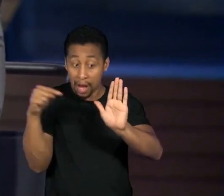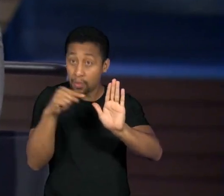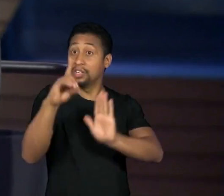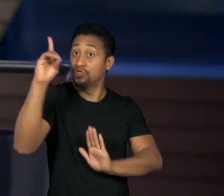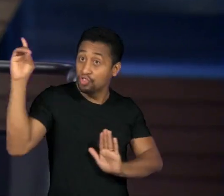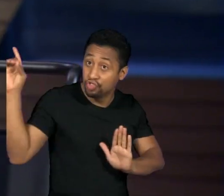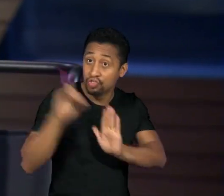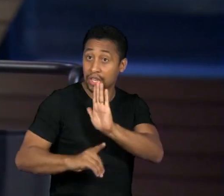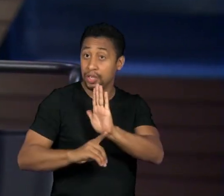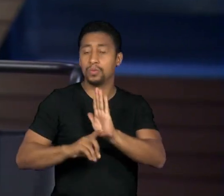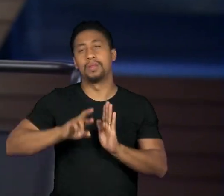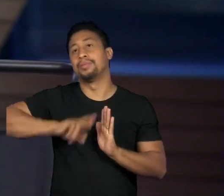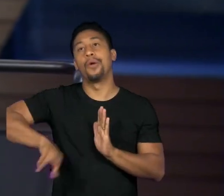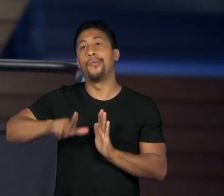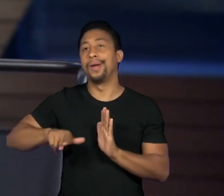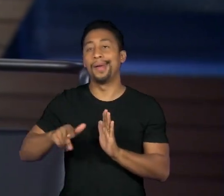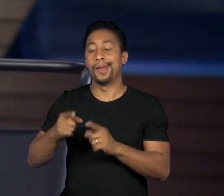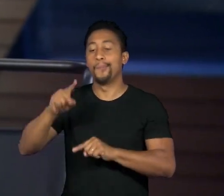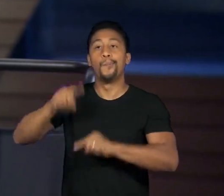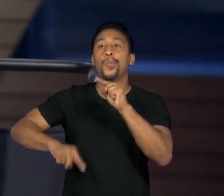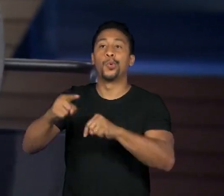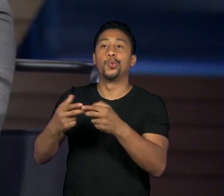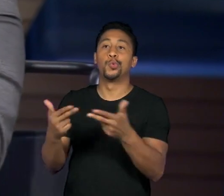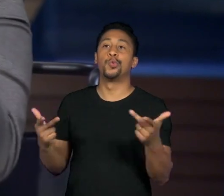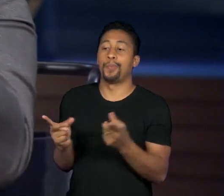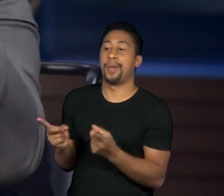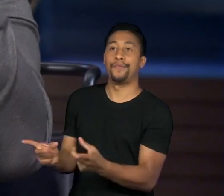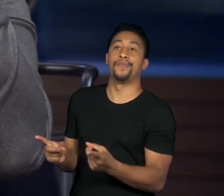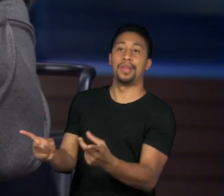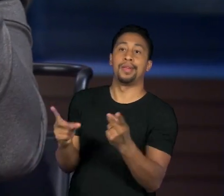que todos têm que ter acesso a ela, se eu tenho